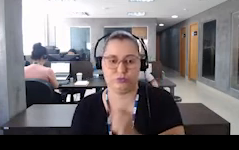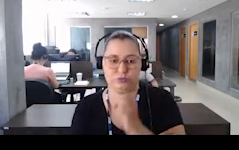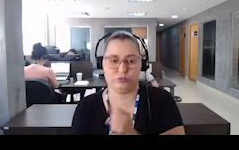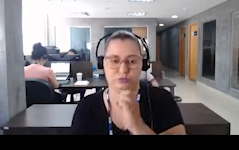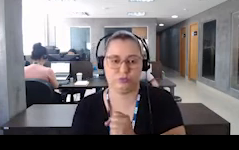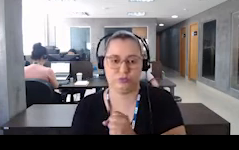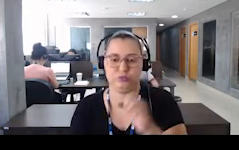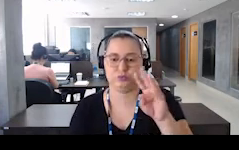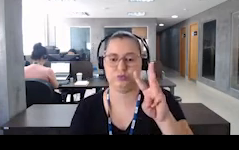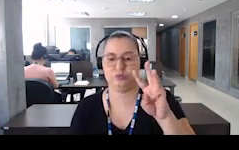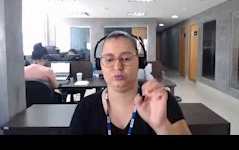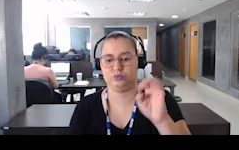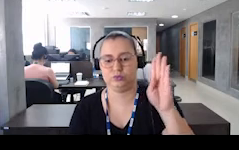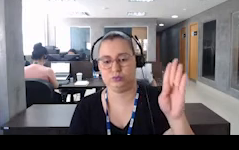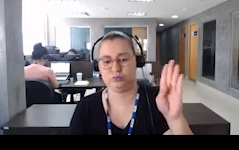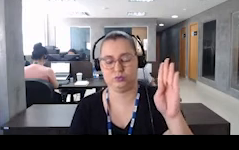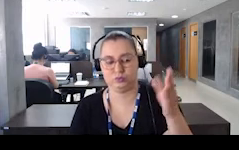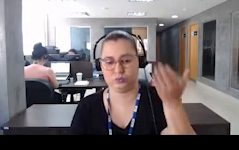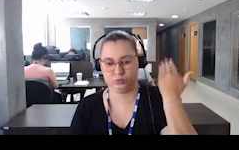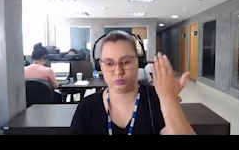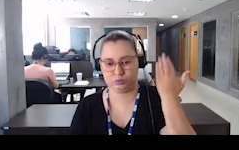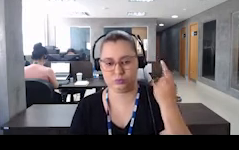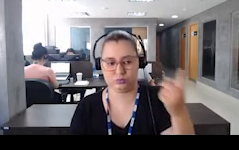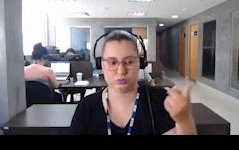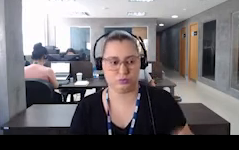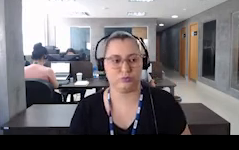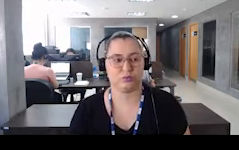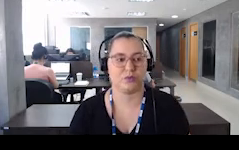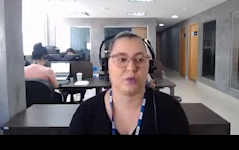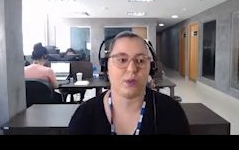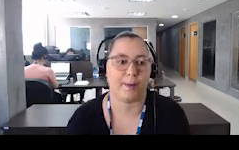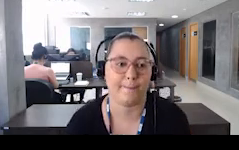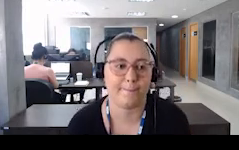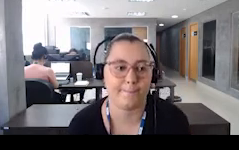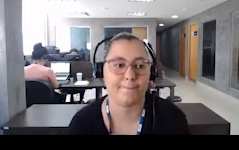né, na web passada. Então, tá aqui, ó. Olhar aqui de novo.